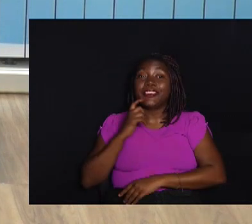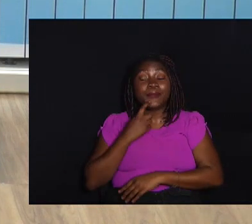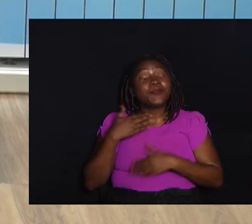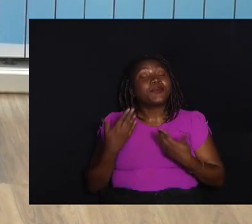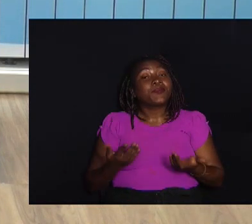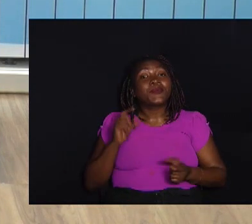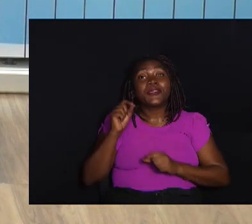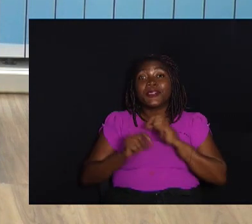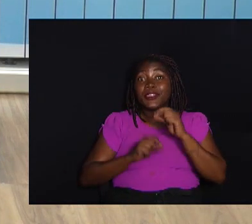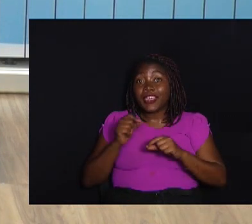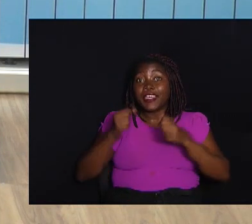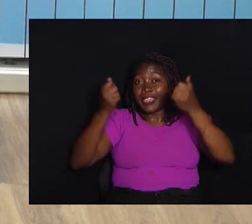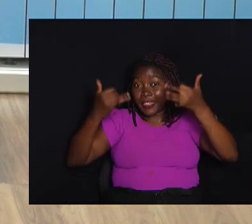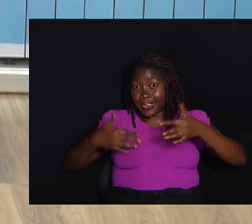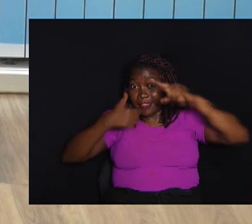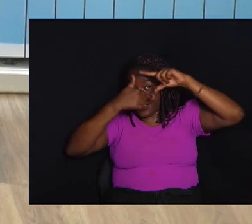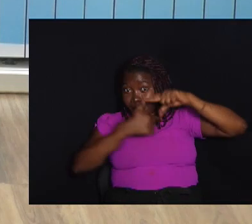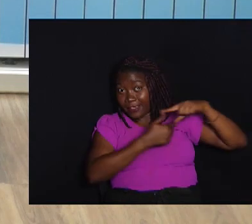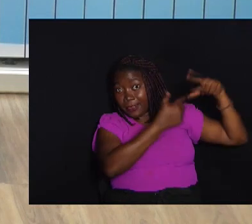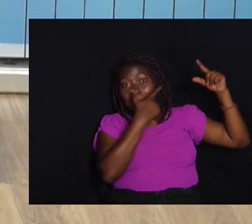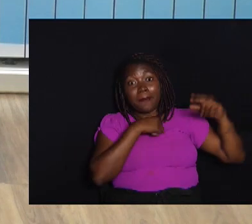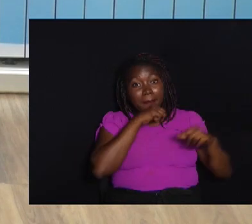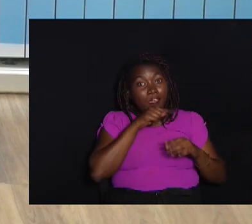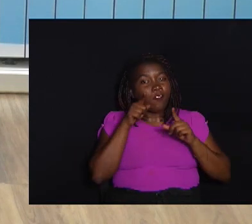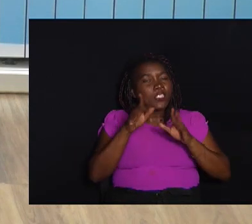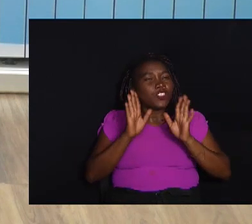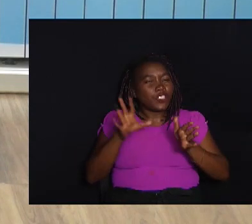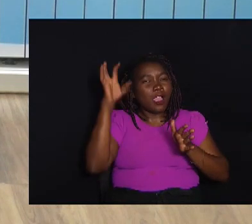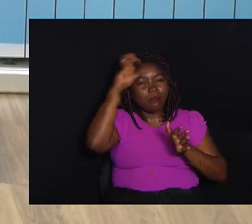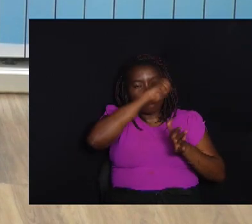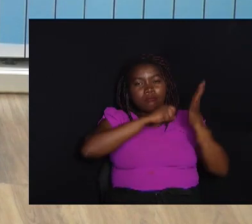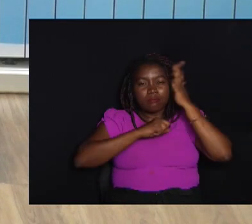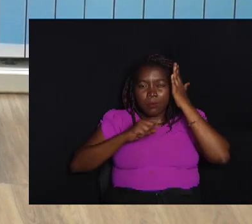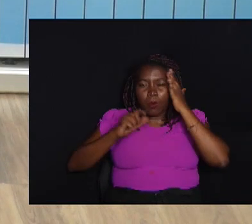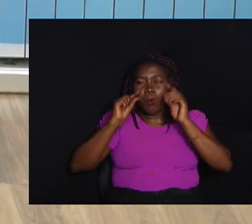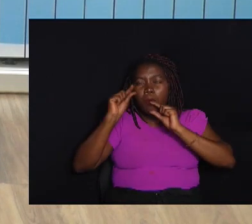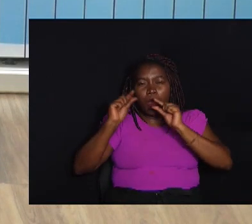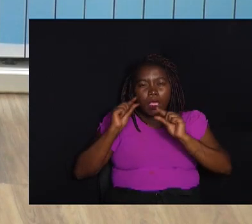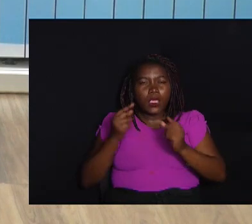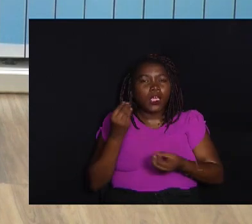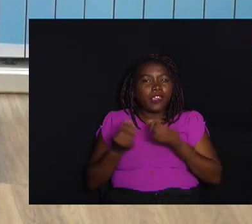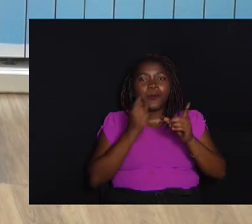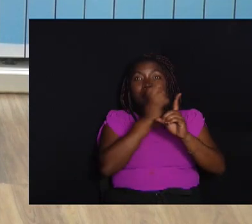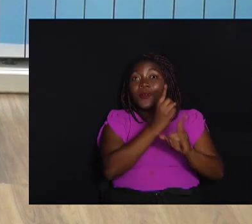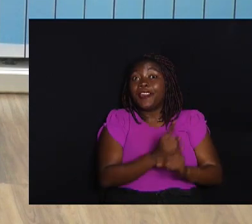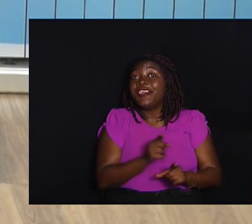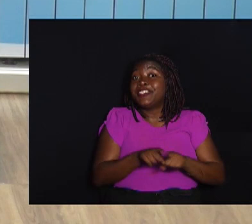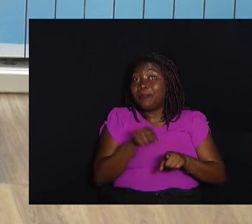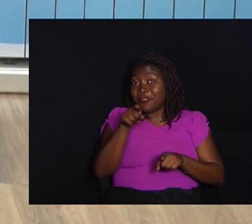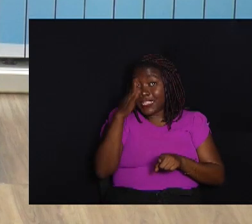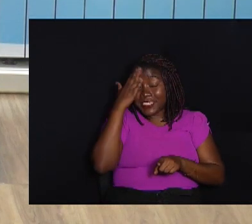nós falamos sobre alienação parental, você já sabe um pouquinho, então você sabe como identificar e também você sabe